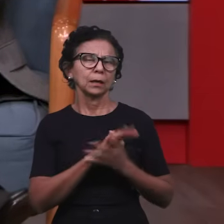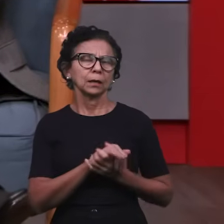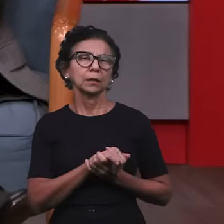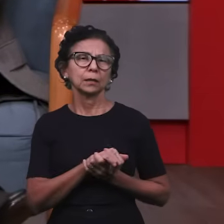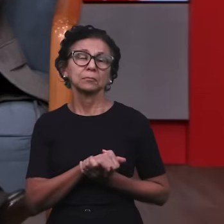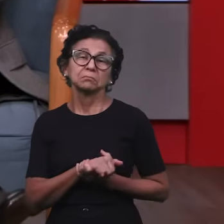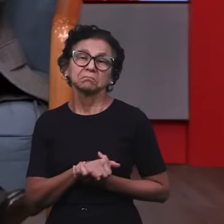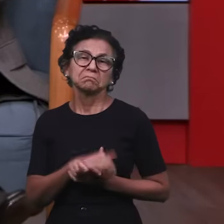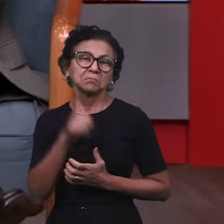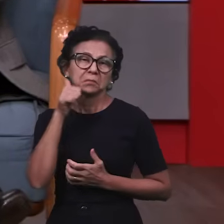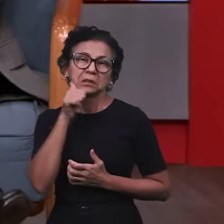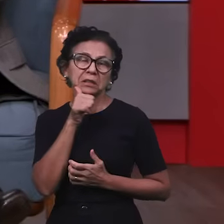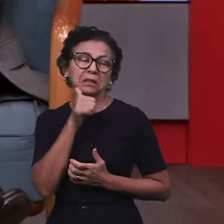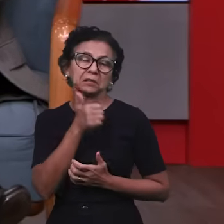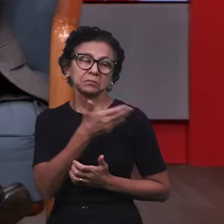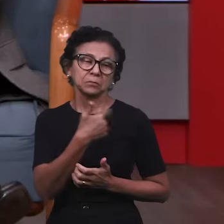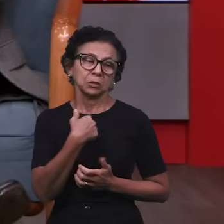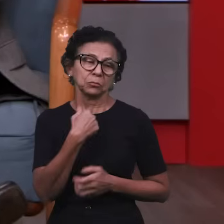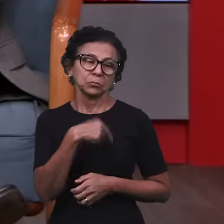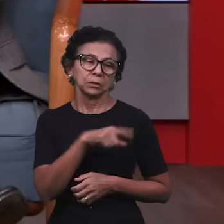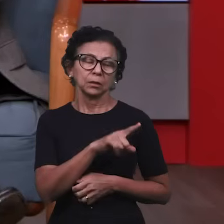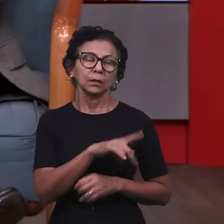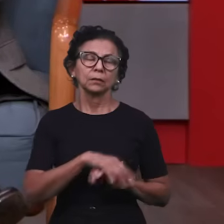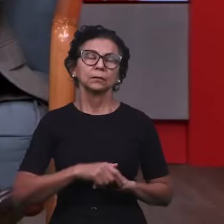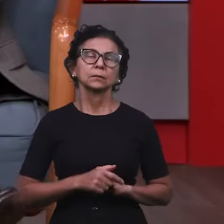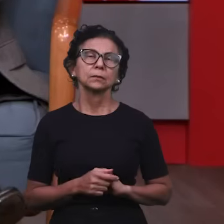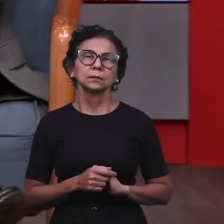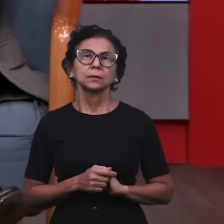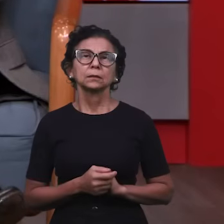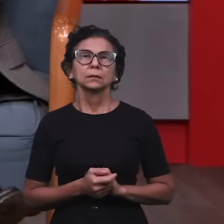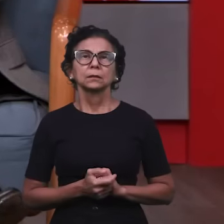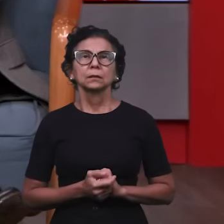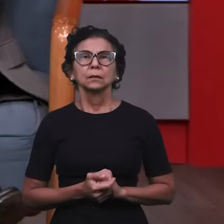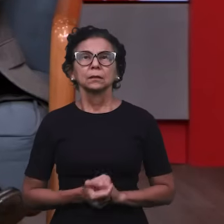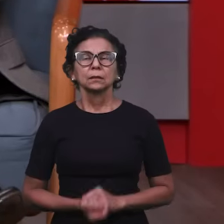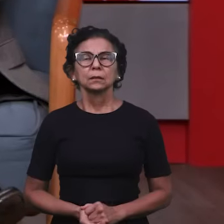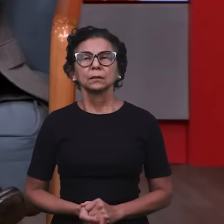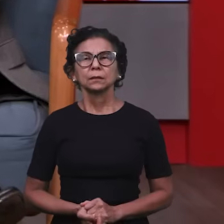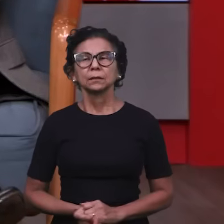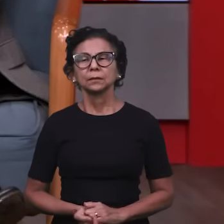Eu até fui muito...